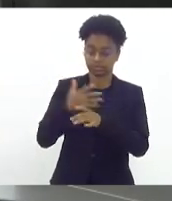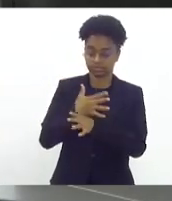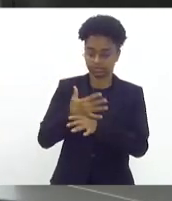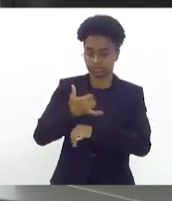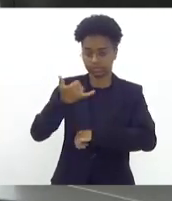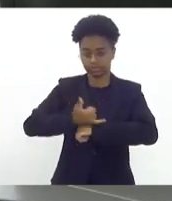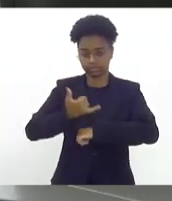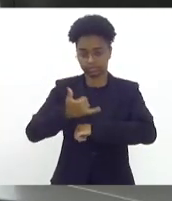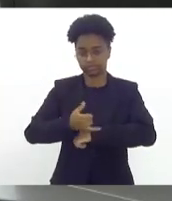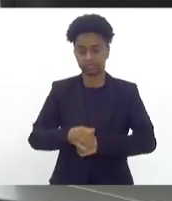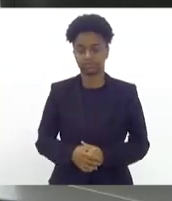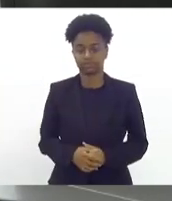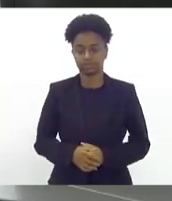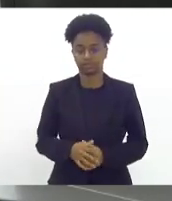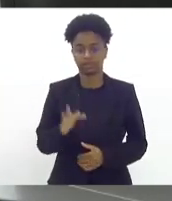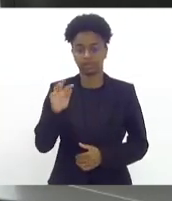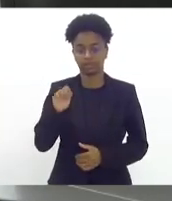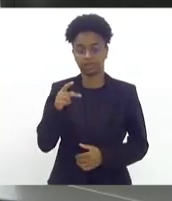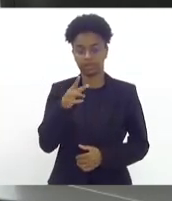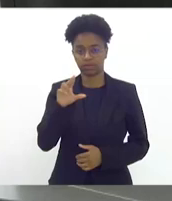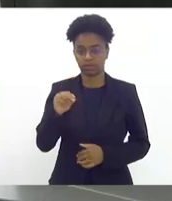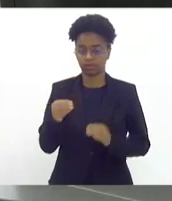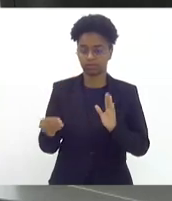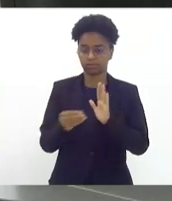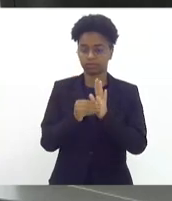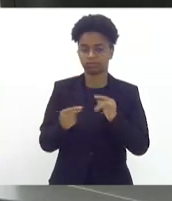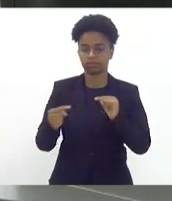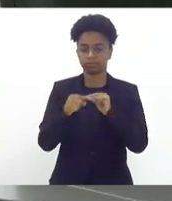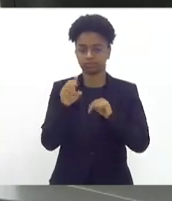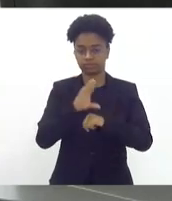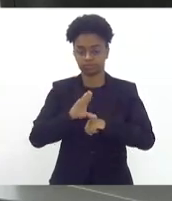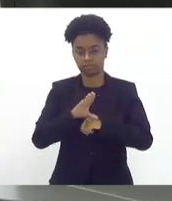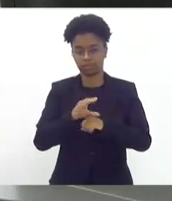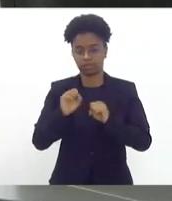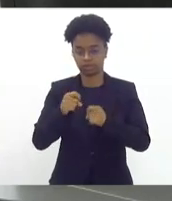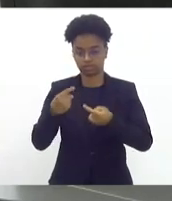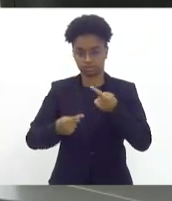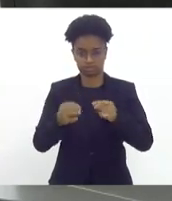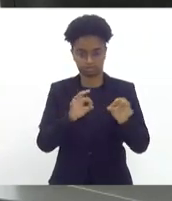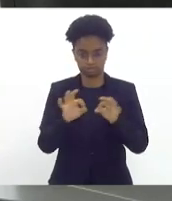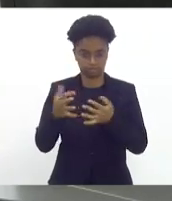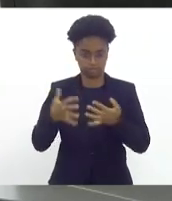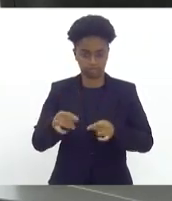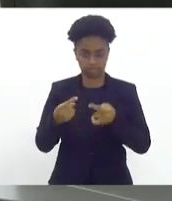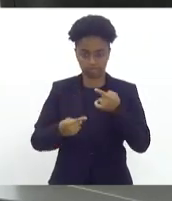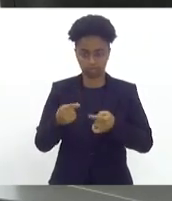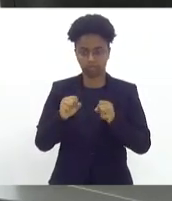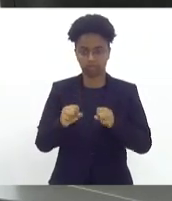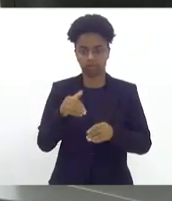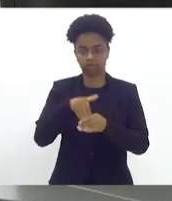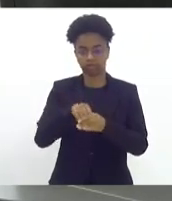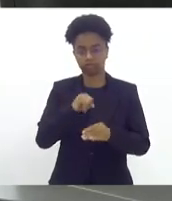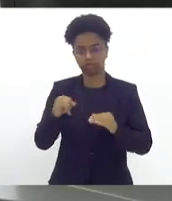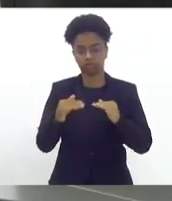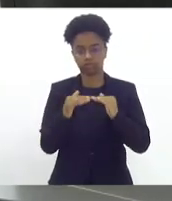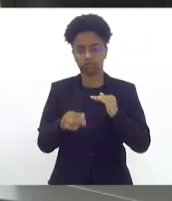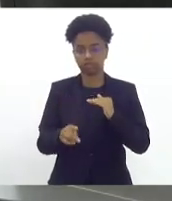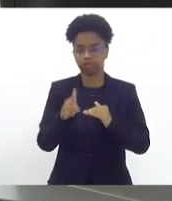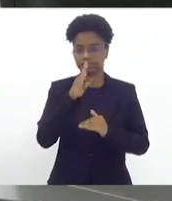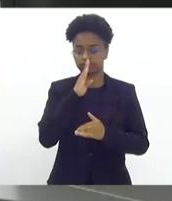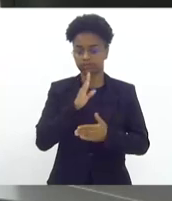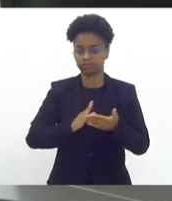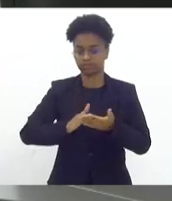deputado Filipinho Raves foi pela constitucionalidade. Em discussão, não havendo quem queira discutir, em votação, os senhores que aprovam, permaneçam como